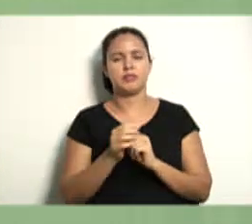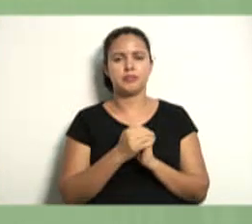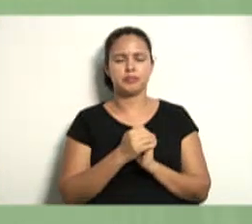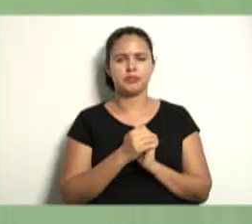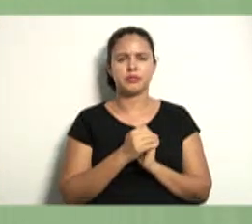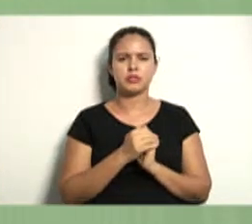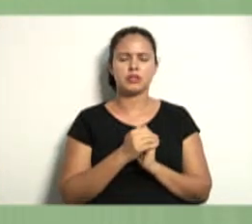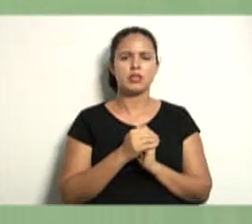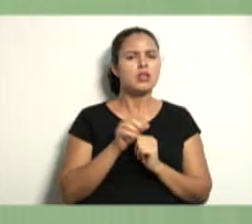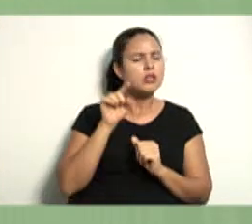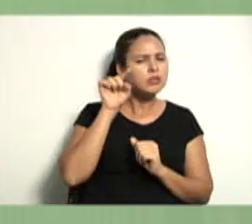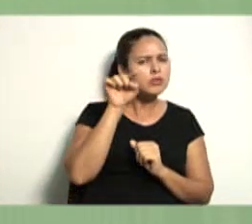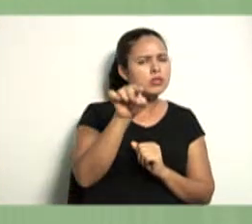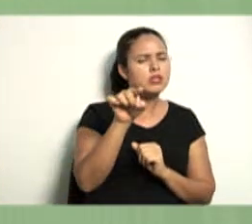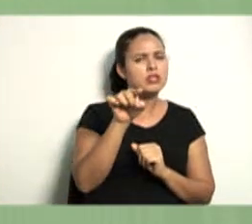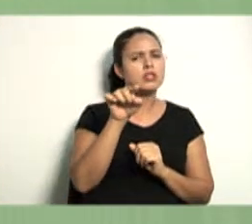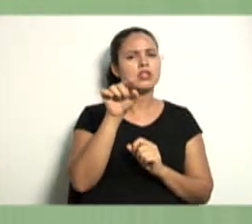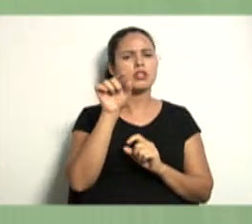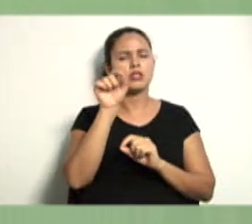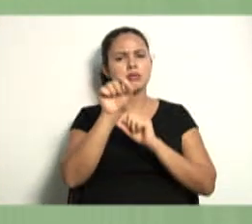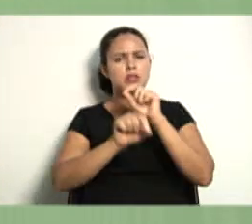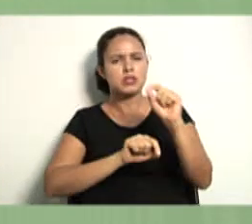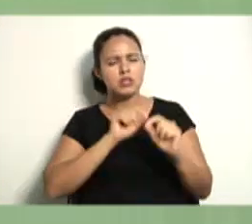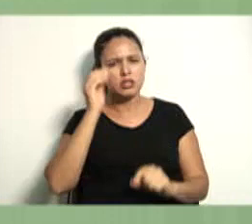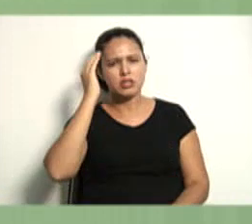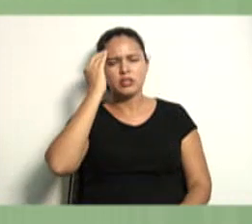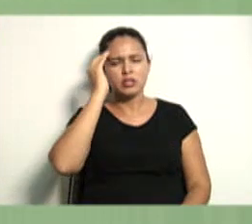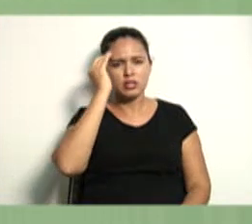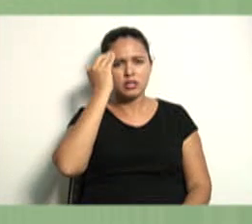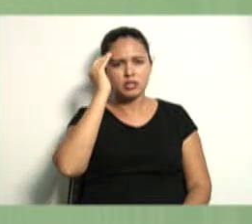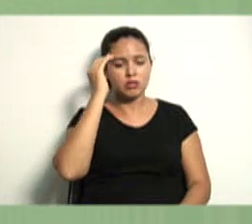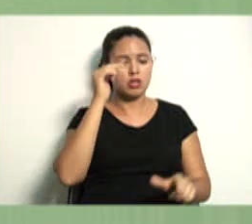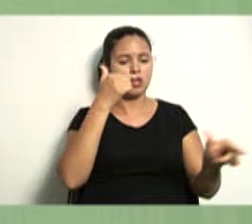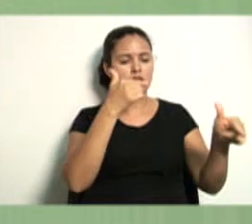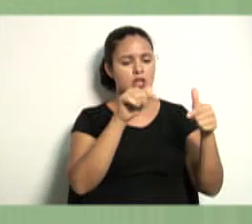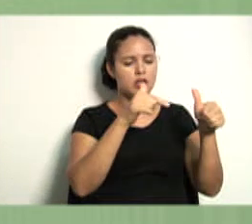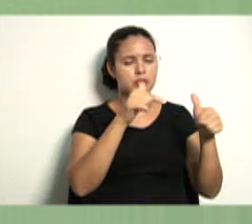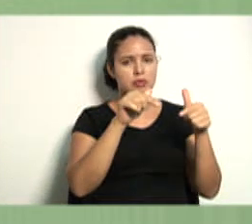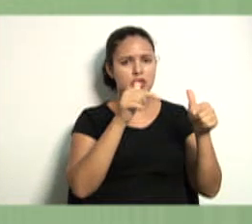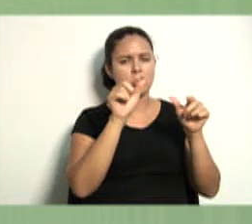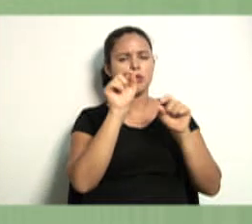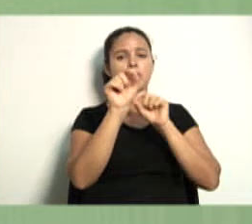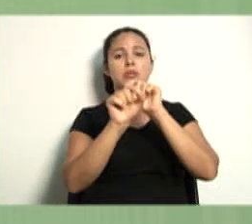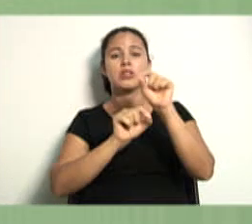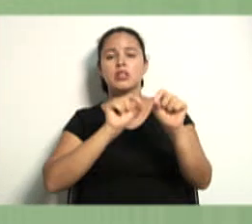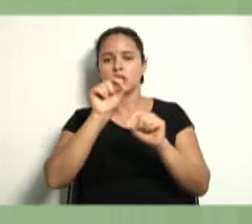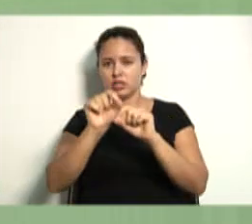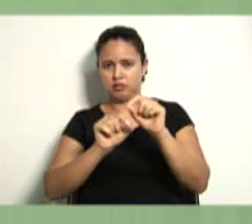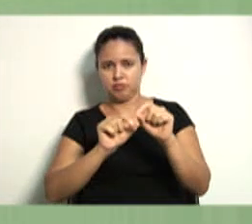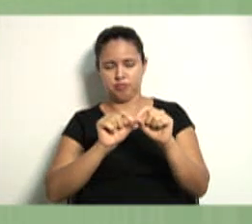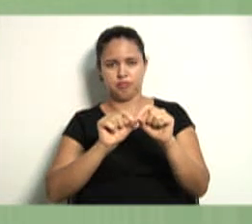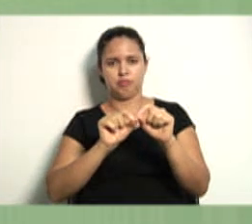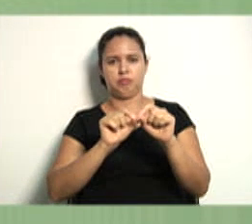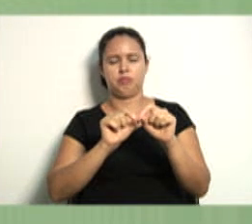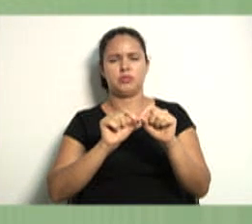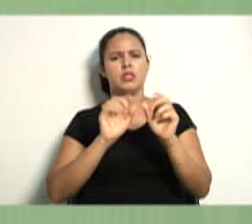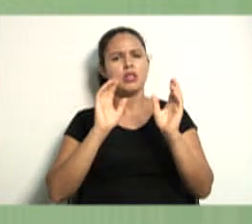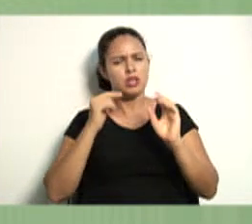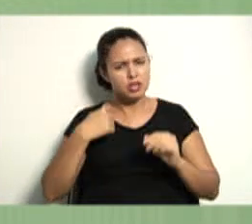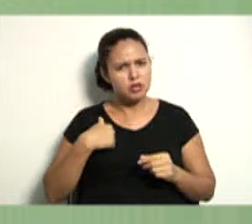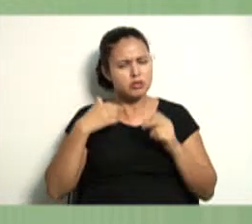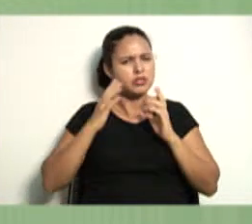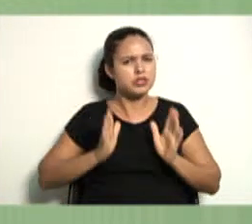que você entendeu por trabalho? Passei a aula toda falando de trabalho, todo mundo falou